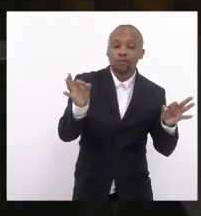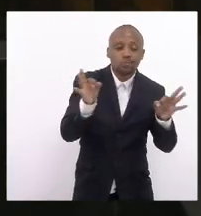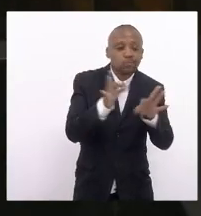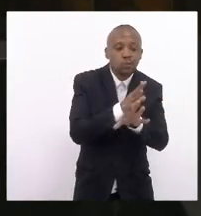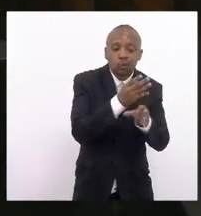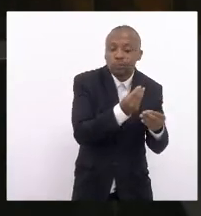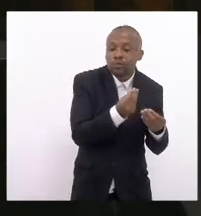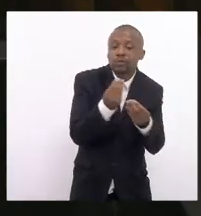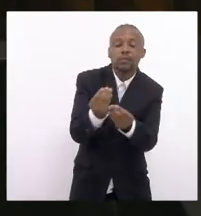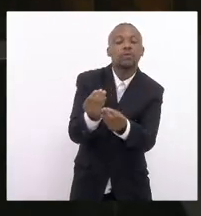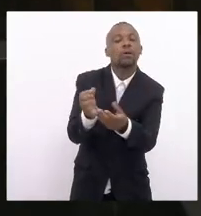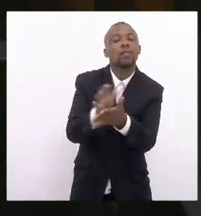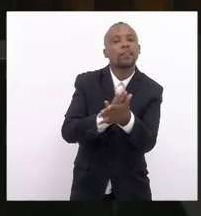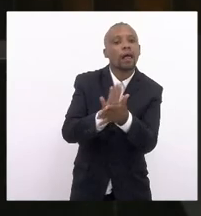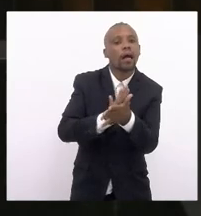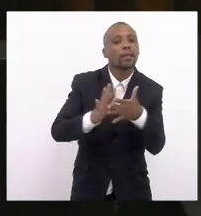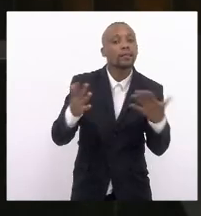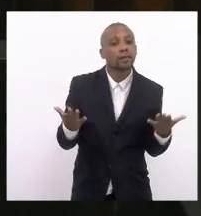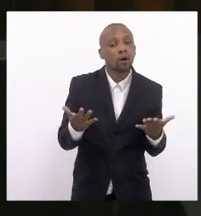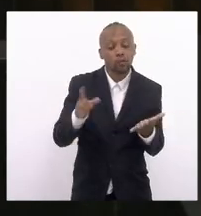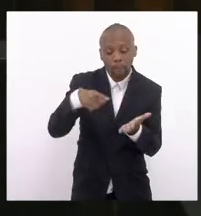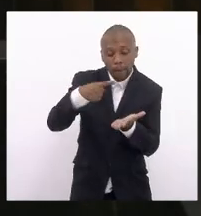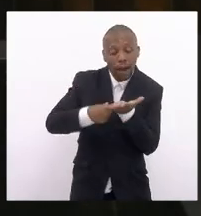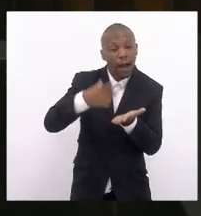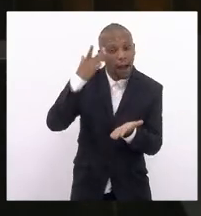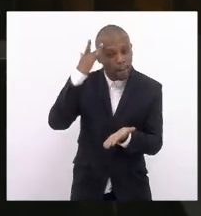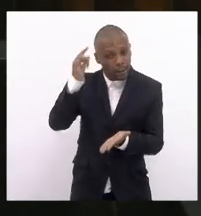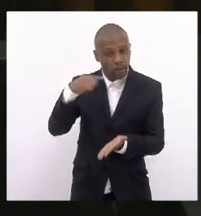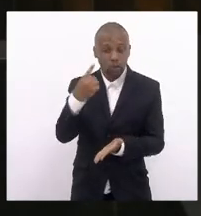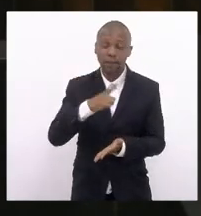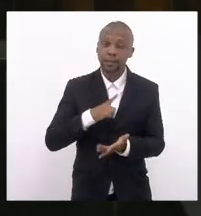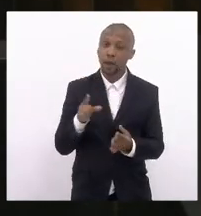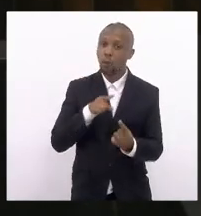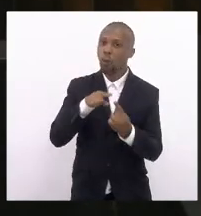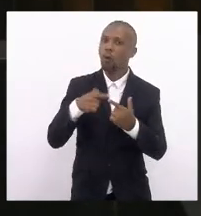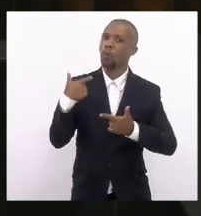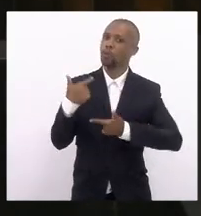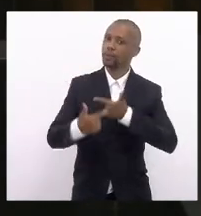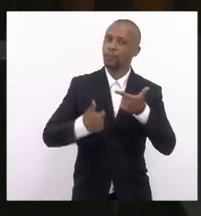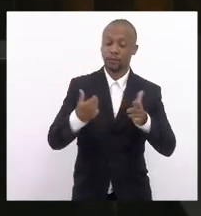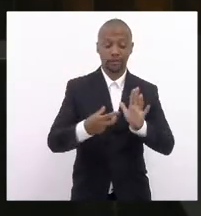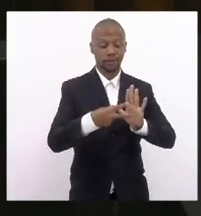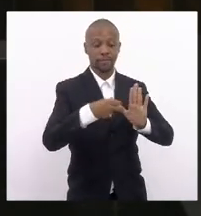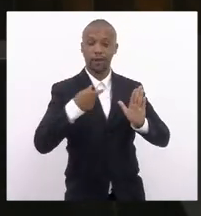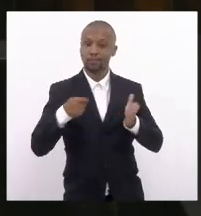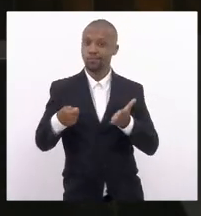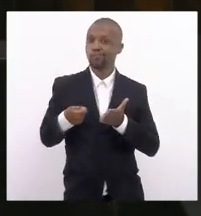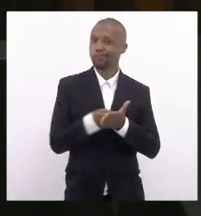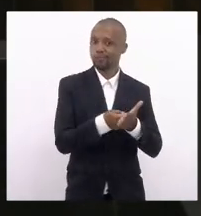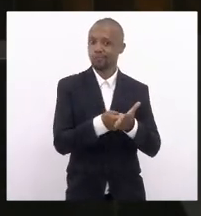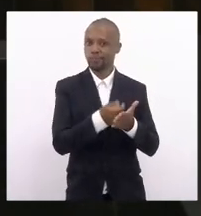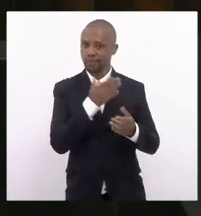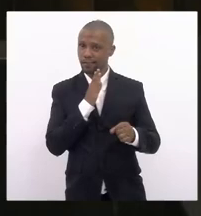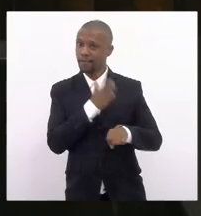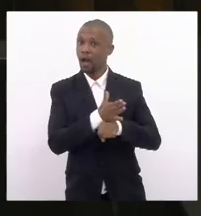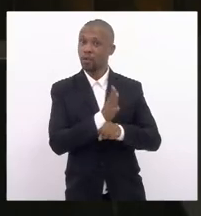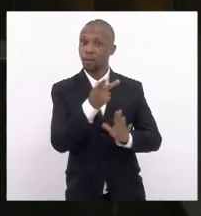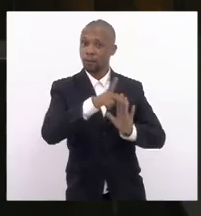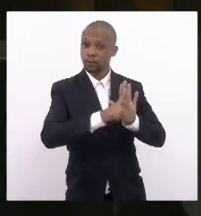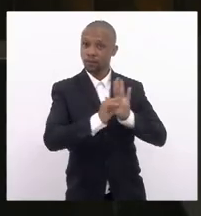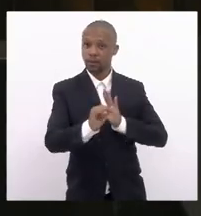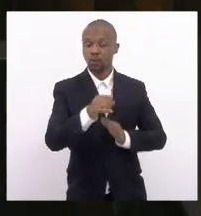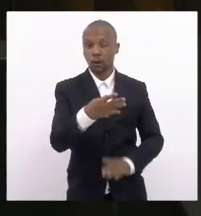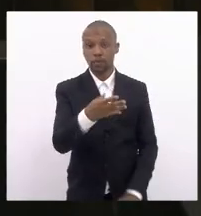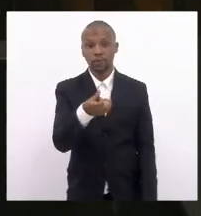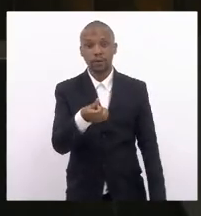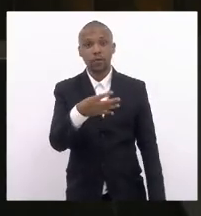Então, amanhã, aqui nessa casa, a gente tem a tarefa de derrubar esse veto ao projeto de lei